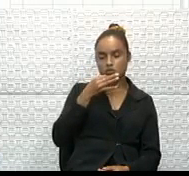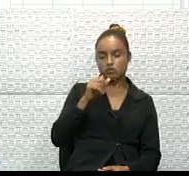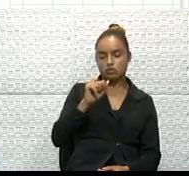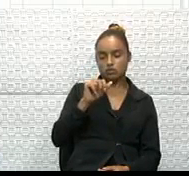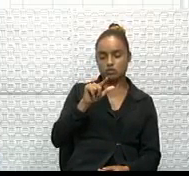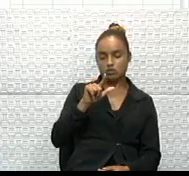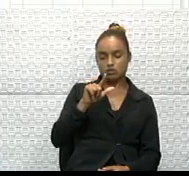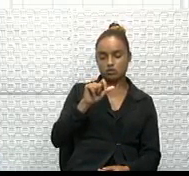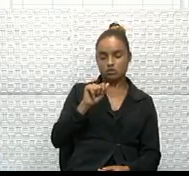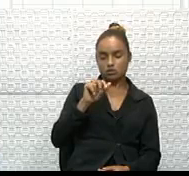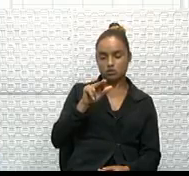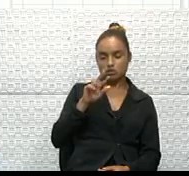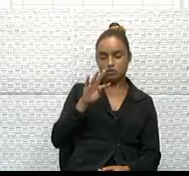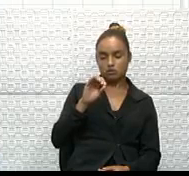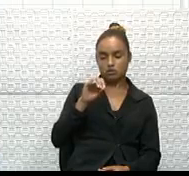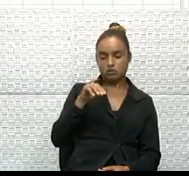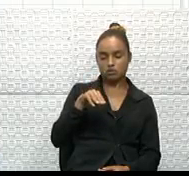automaticamente,